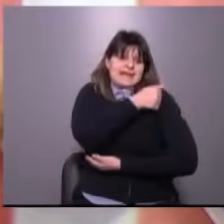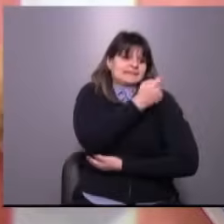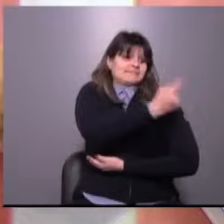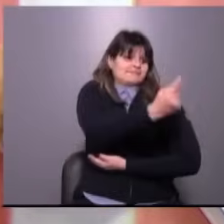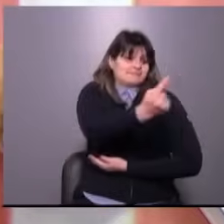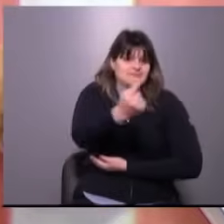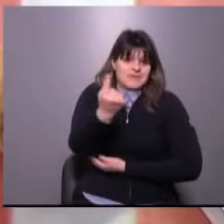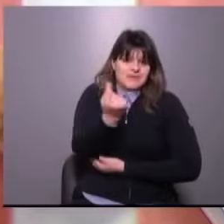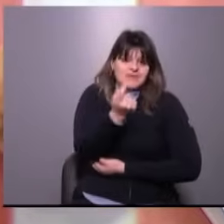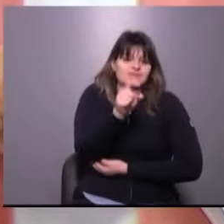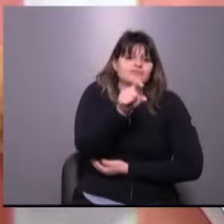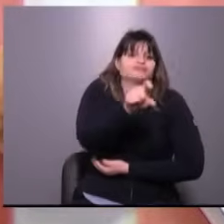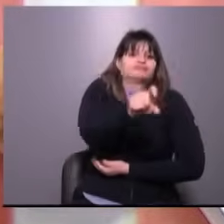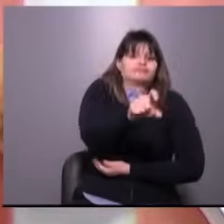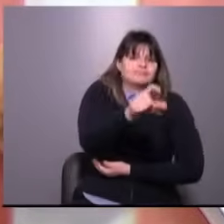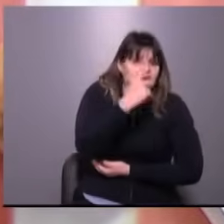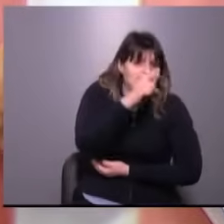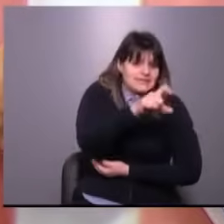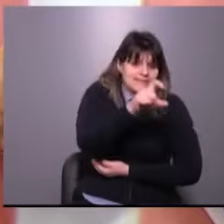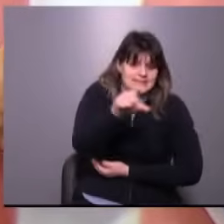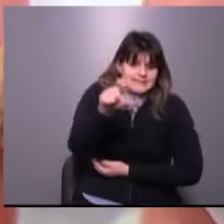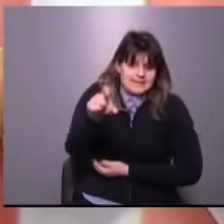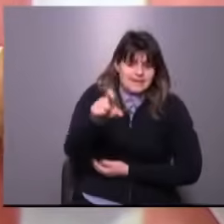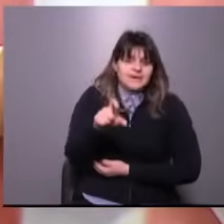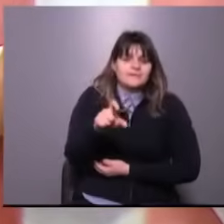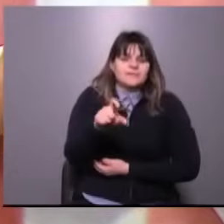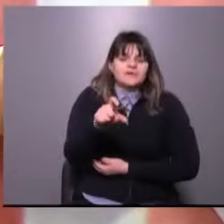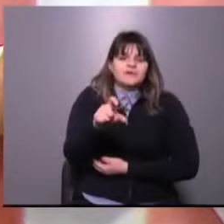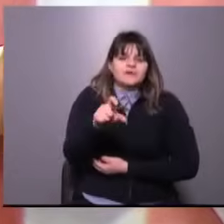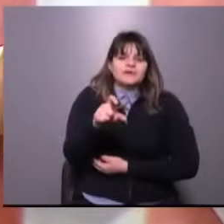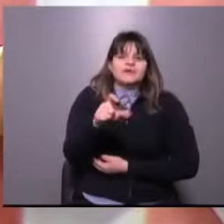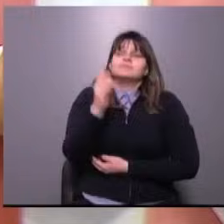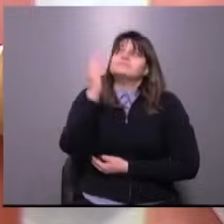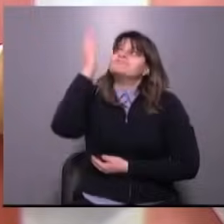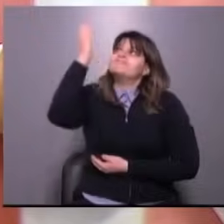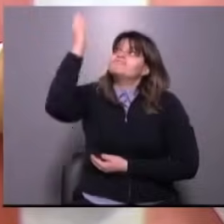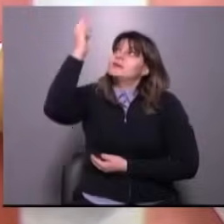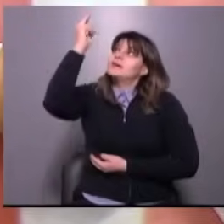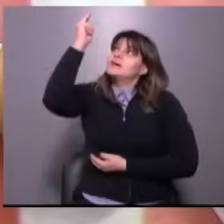estará no presépio de suas casas.